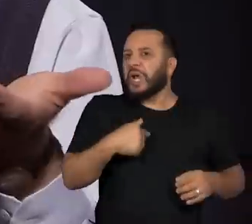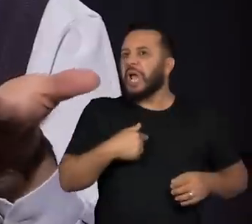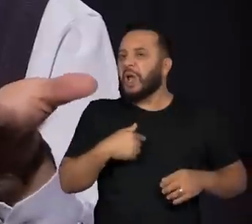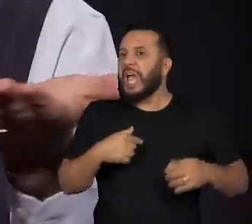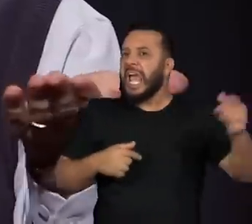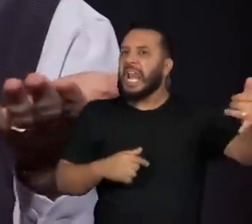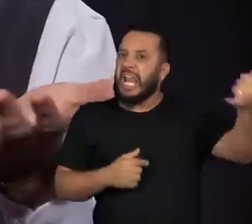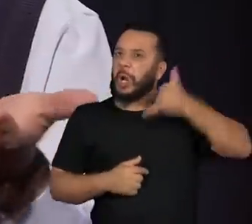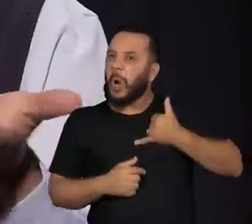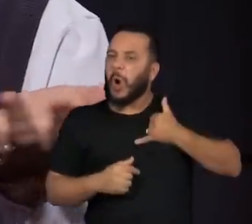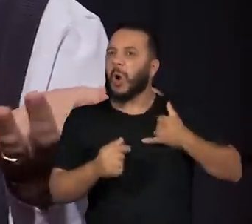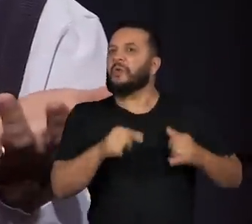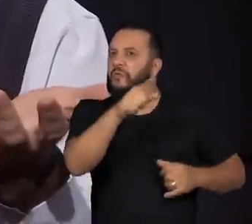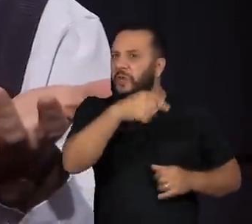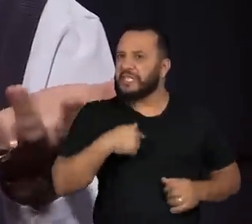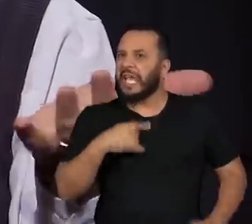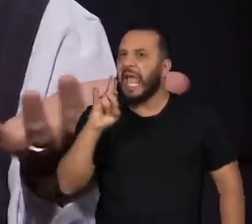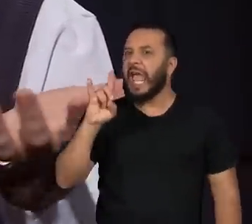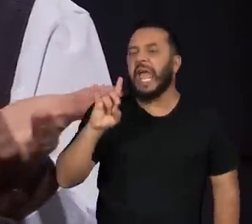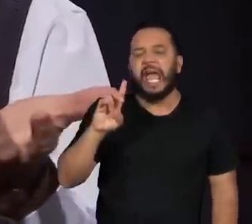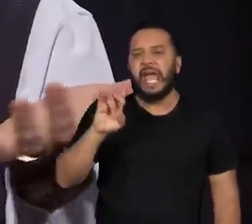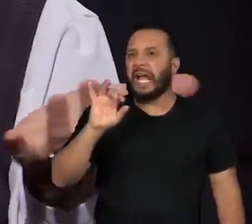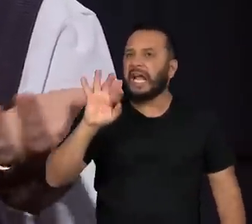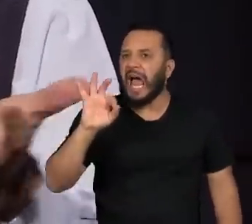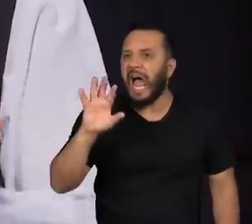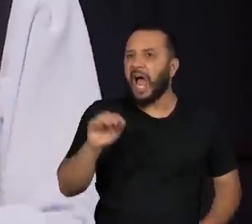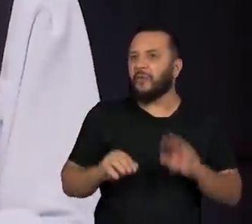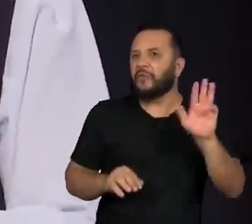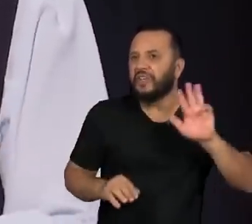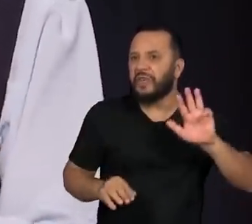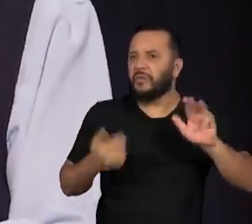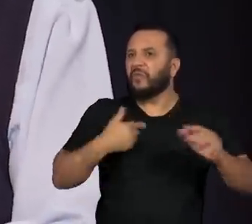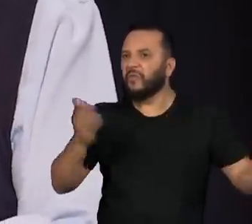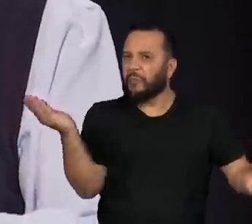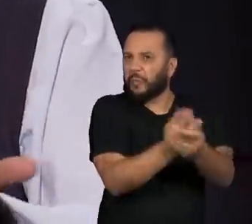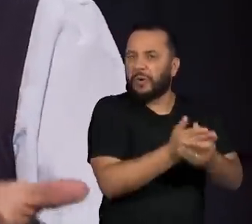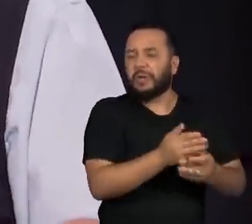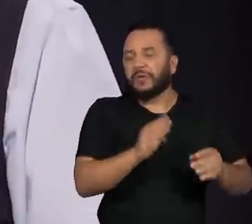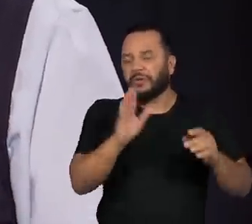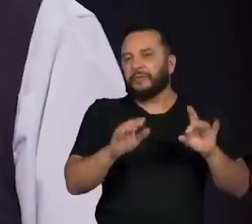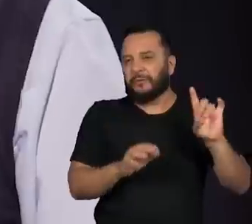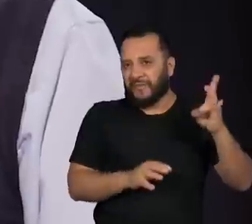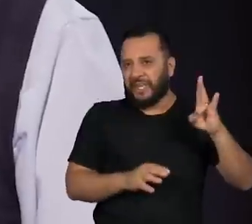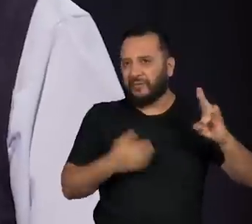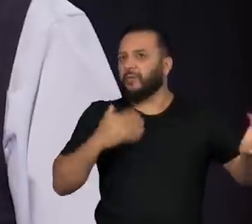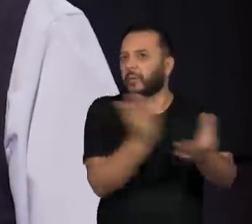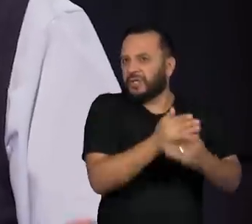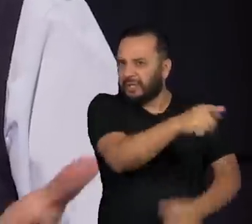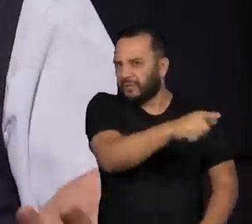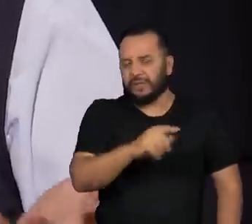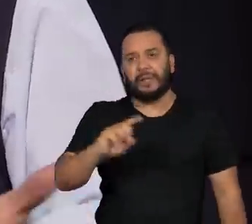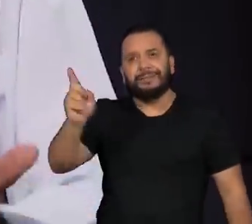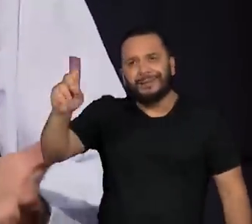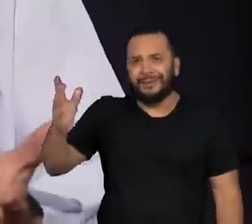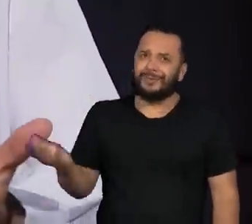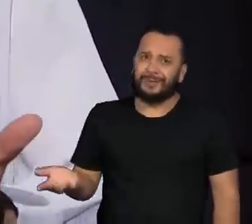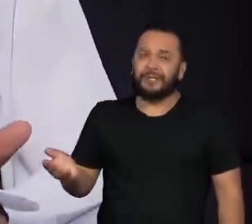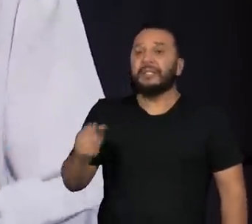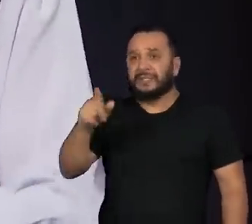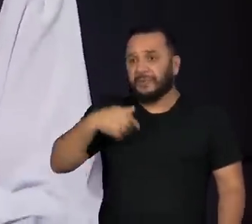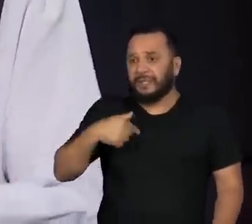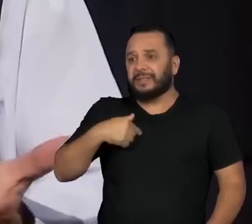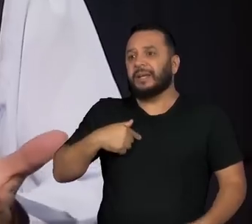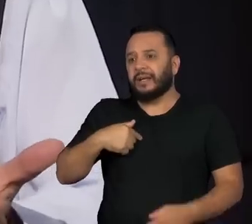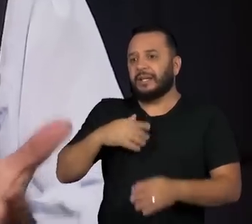companhia telefônica não tenho certeza se tá xingando ou não você podia escrever uma carta em javanês lembra do homem que falava exatamente se você quer uma carta